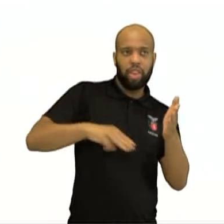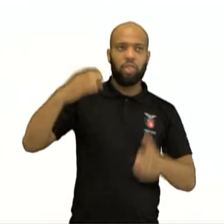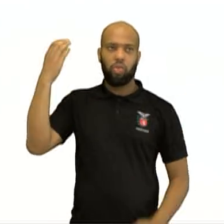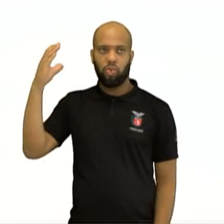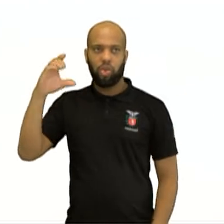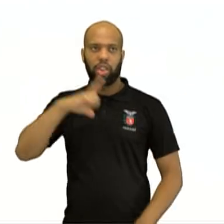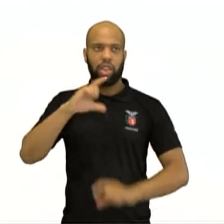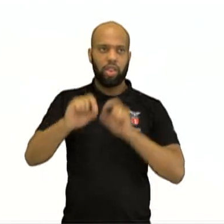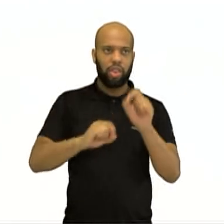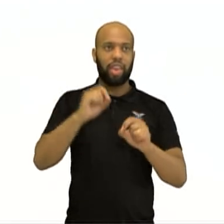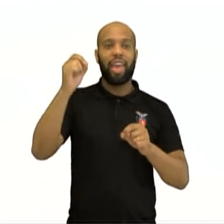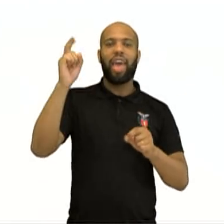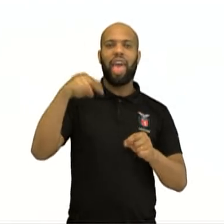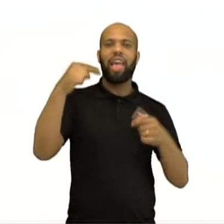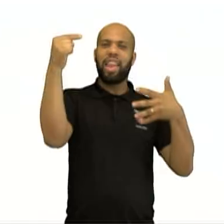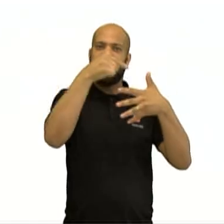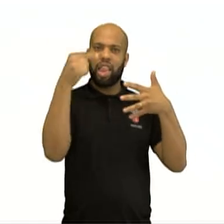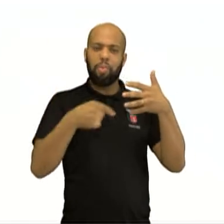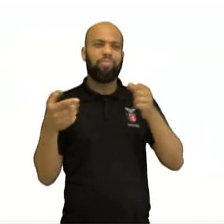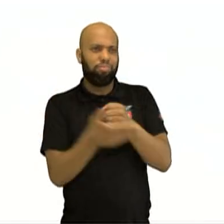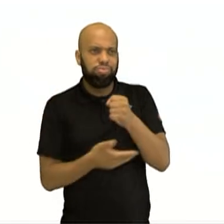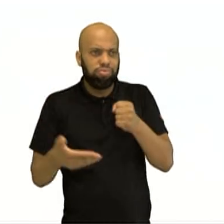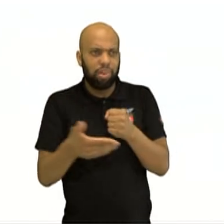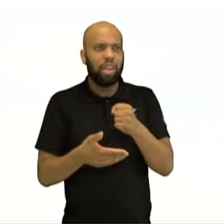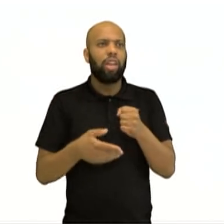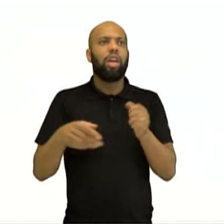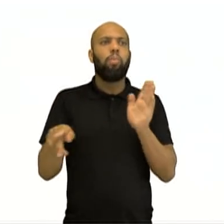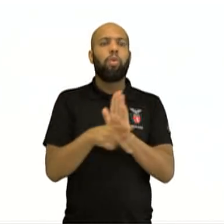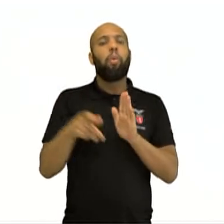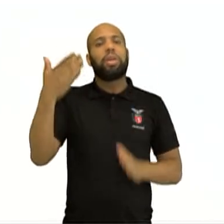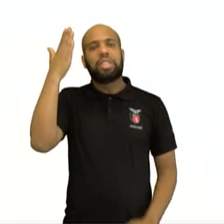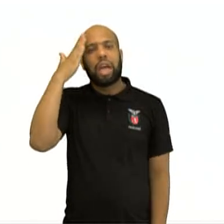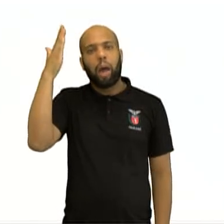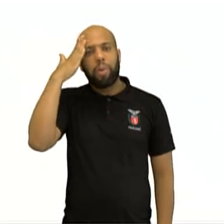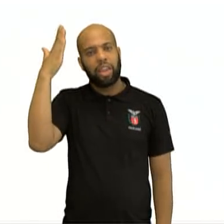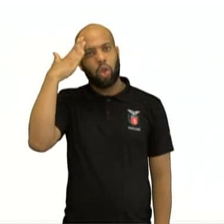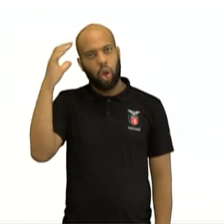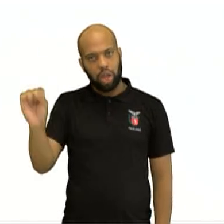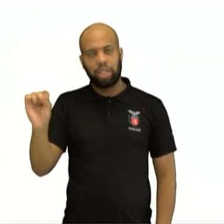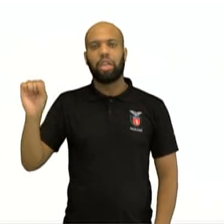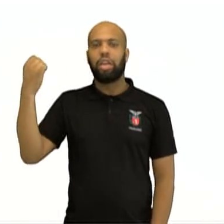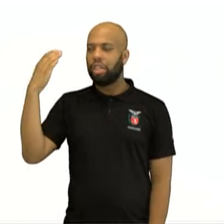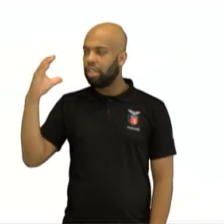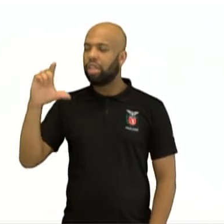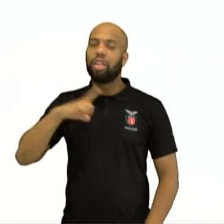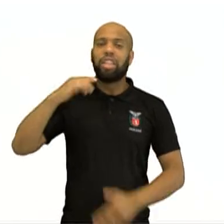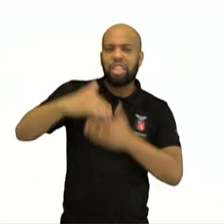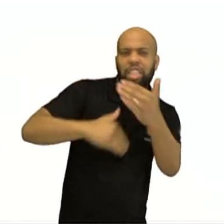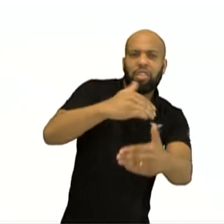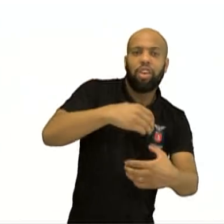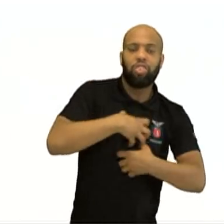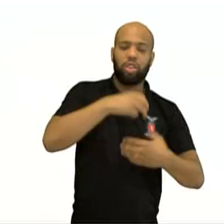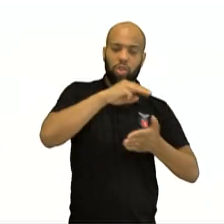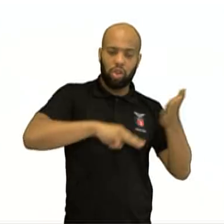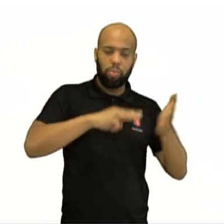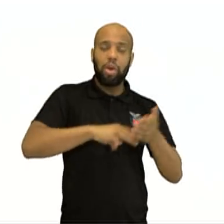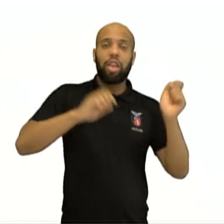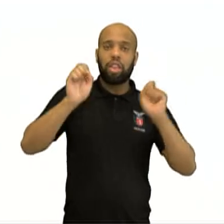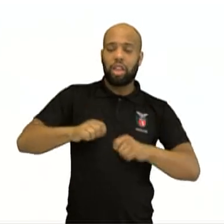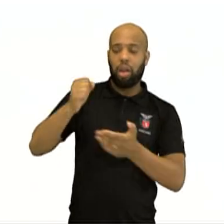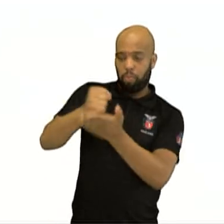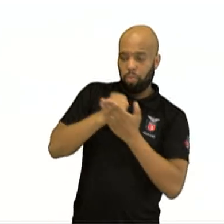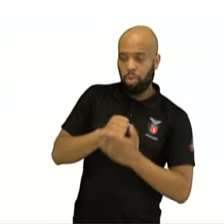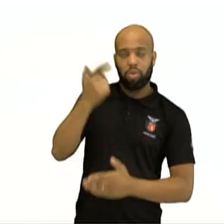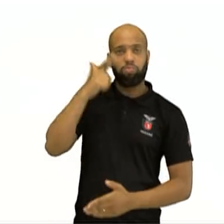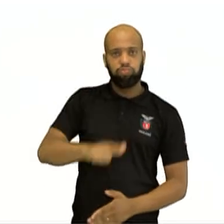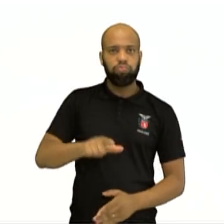científico é um elemento fundamental para o saber da ciência. Desenvolver um método pode nos auxiliar